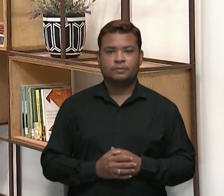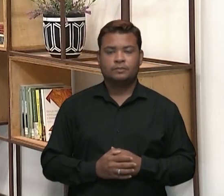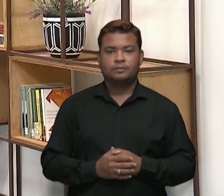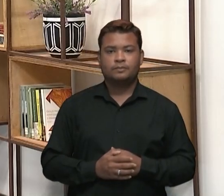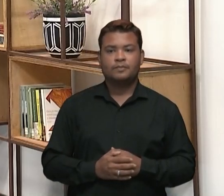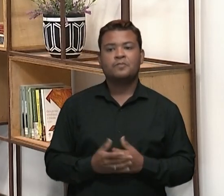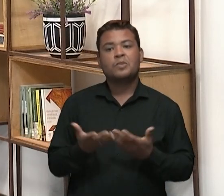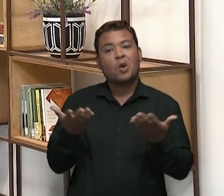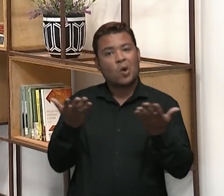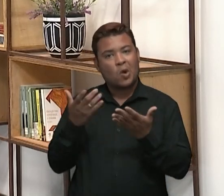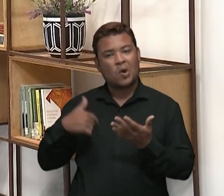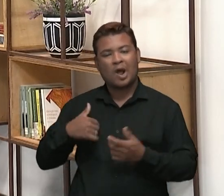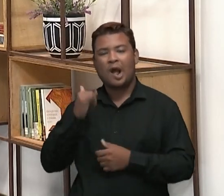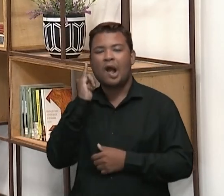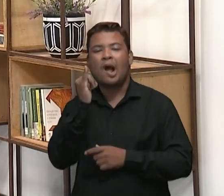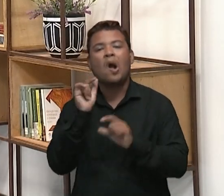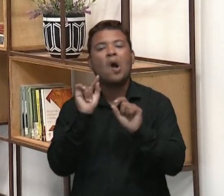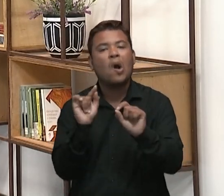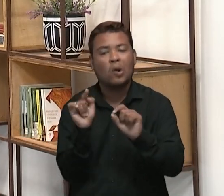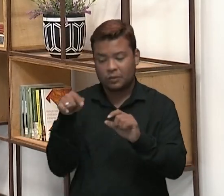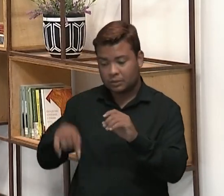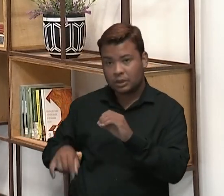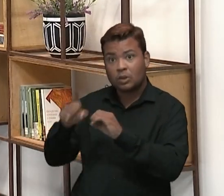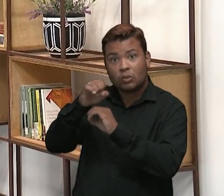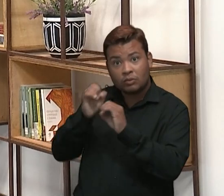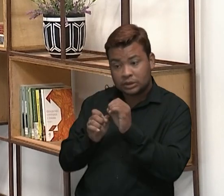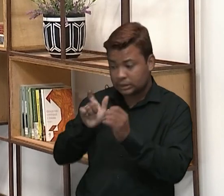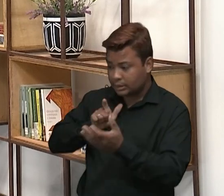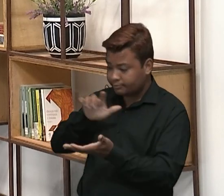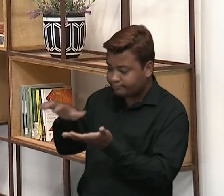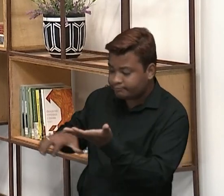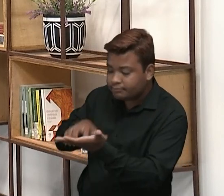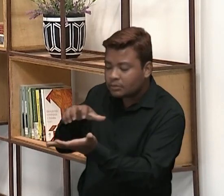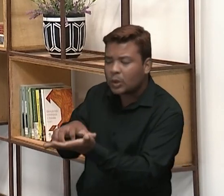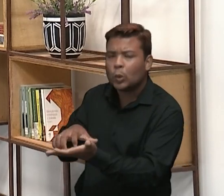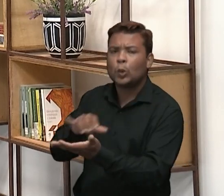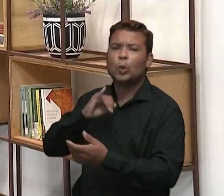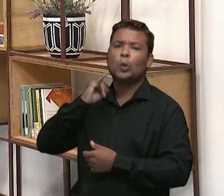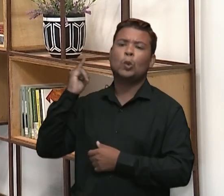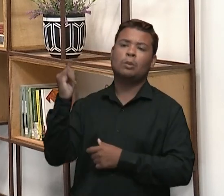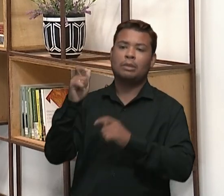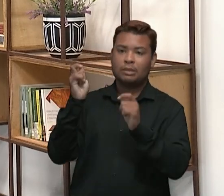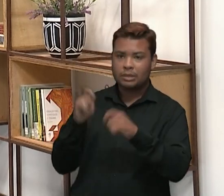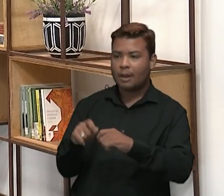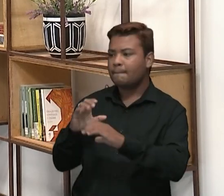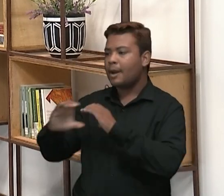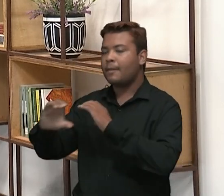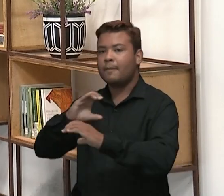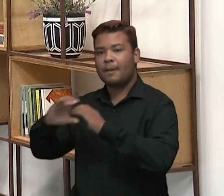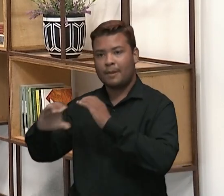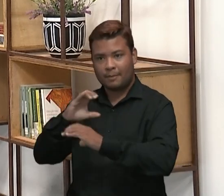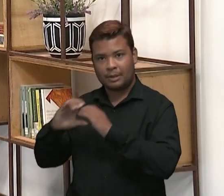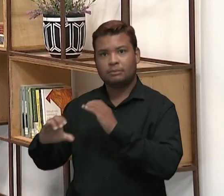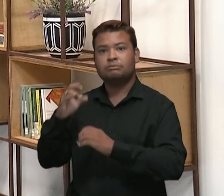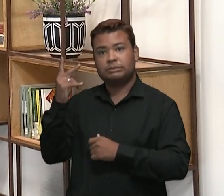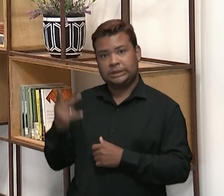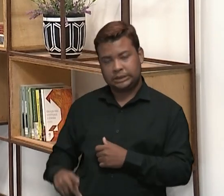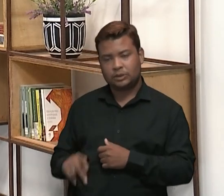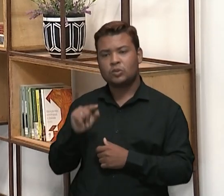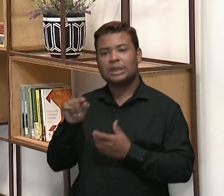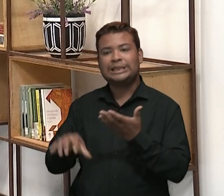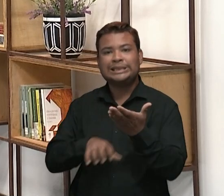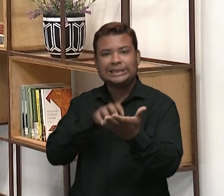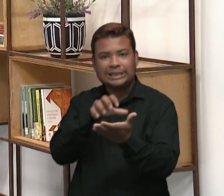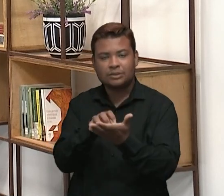E agora eu te conto que a UFG possui um importante órgão para comunicação interna e externa. É o Centro Editorial e